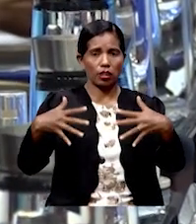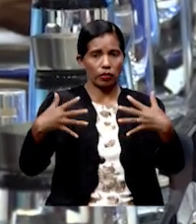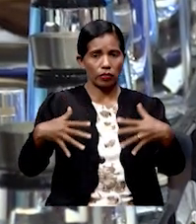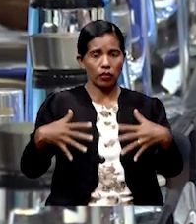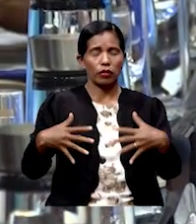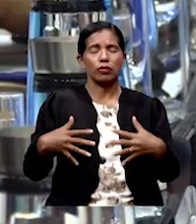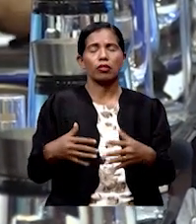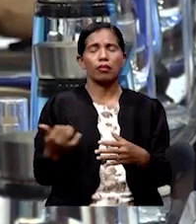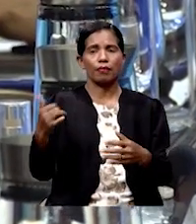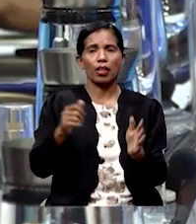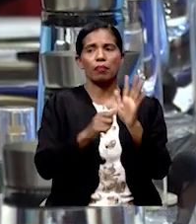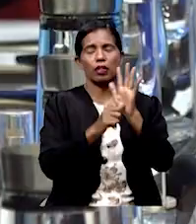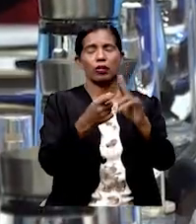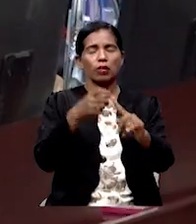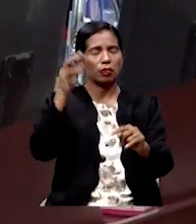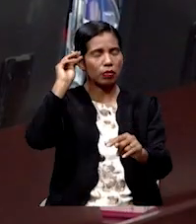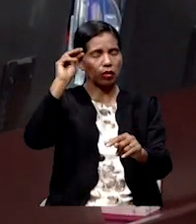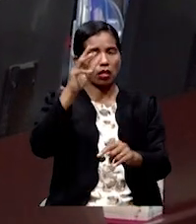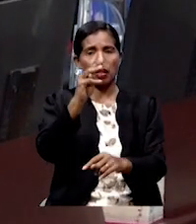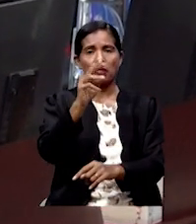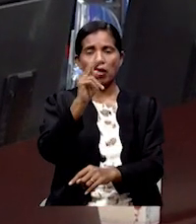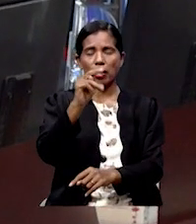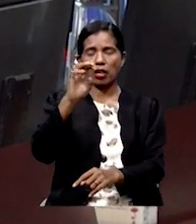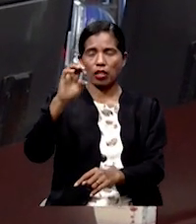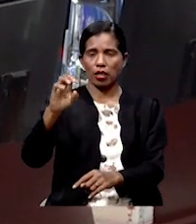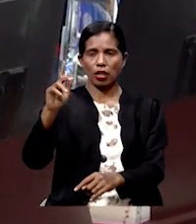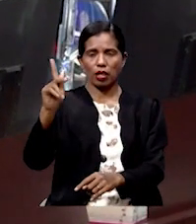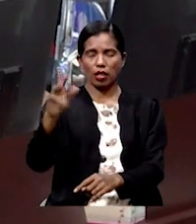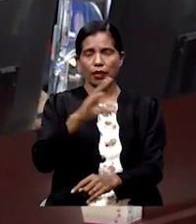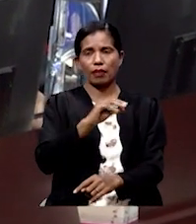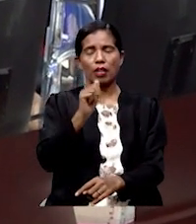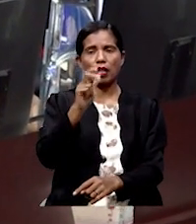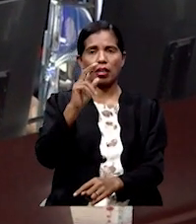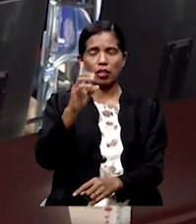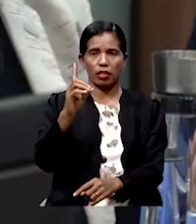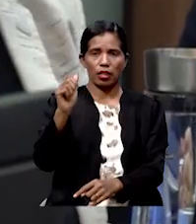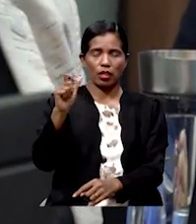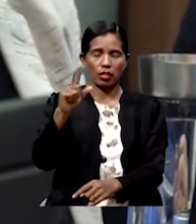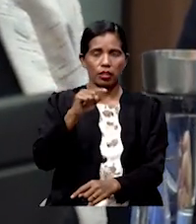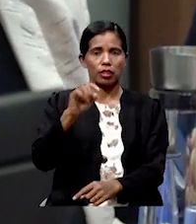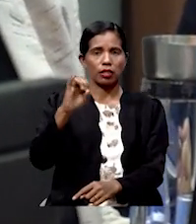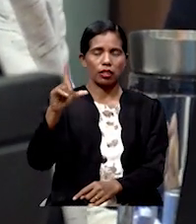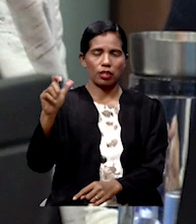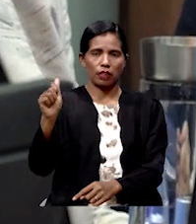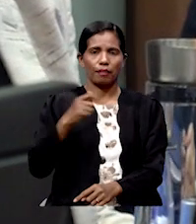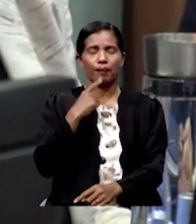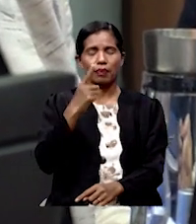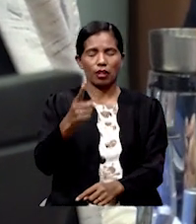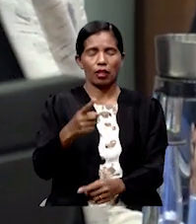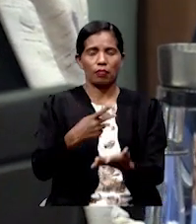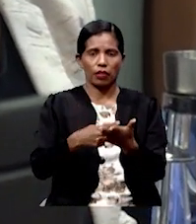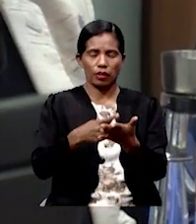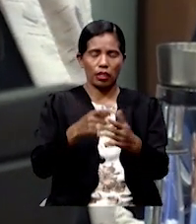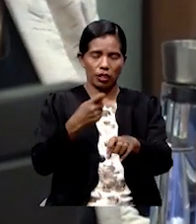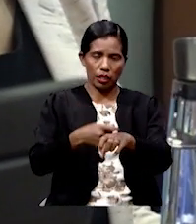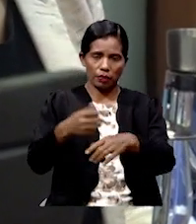sirané apresenta o ministro de Negócios Estrangeiros na cooperação Adalgisa Magnum. A fim projeto de resolução na prova e a tempo